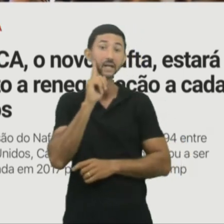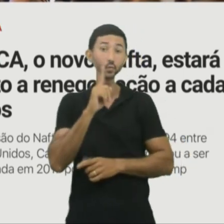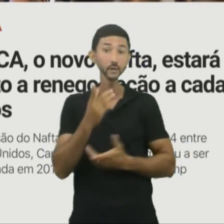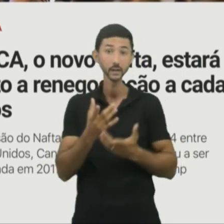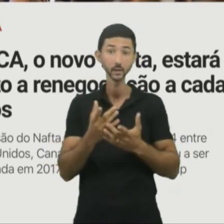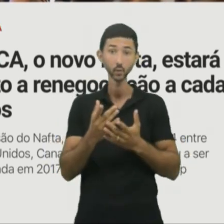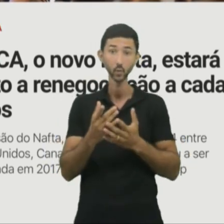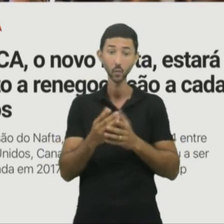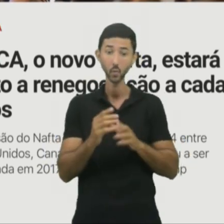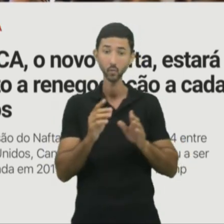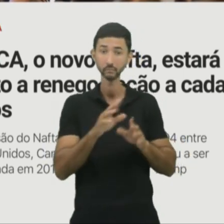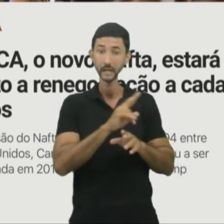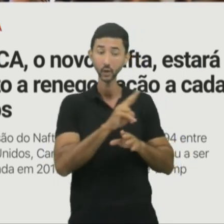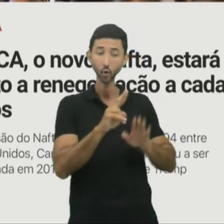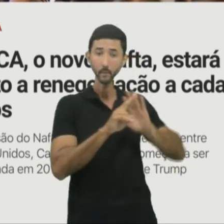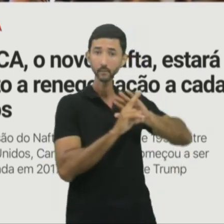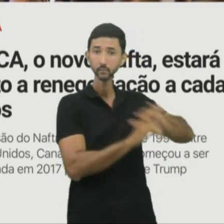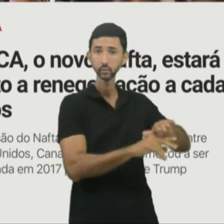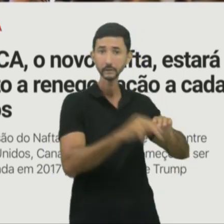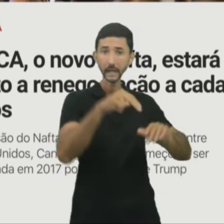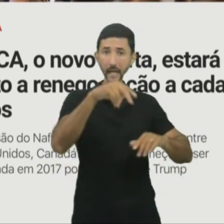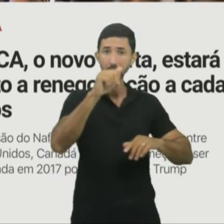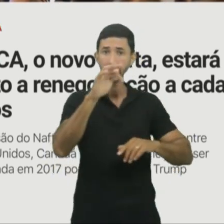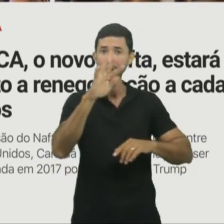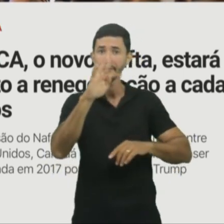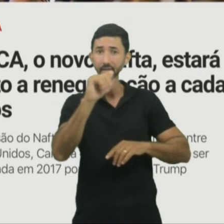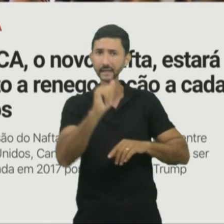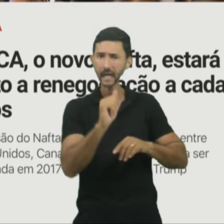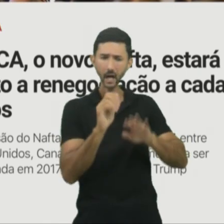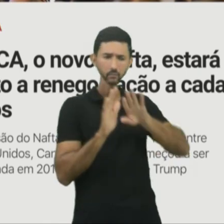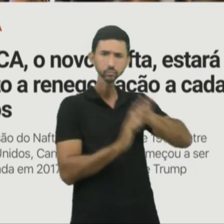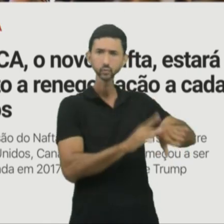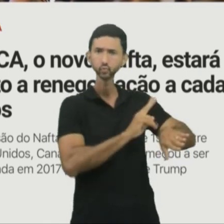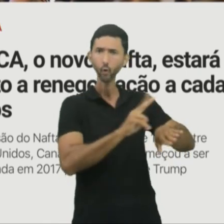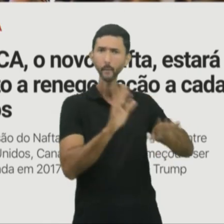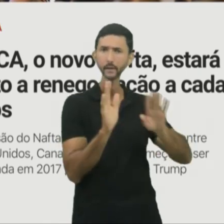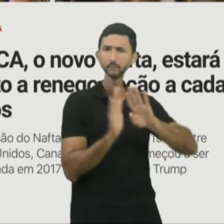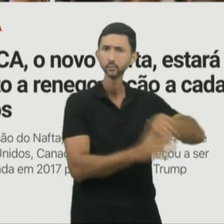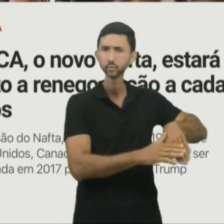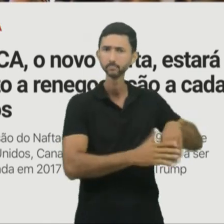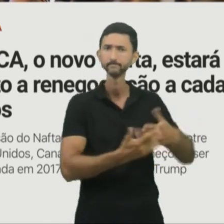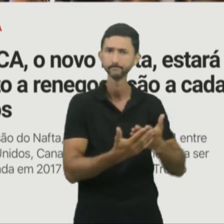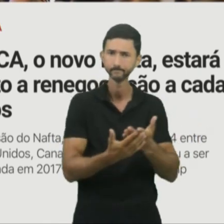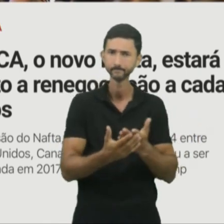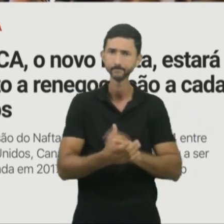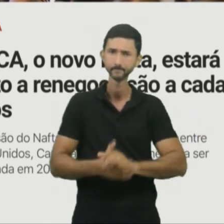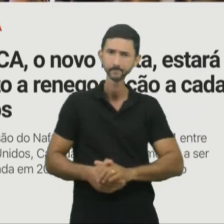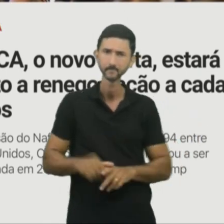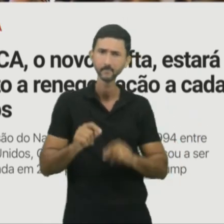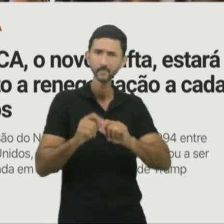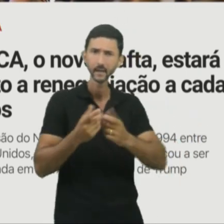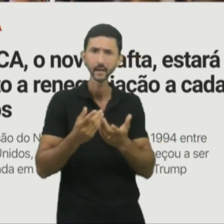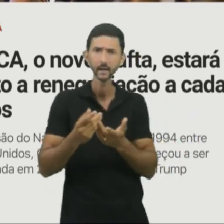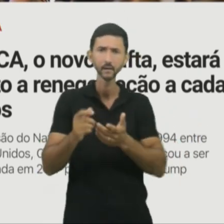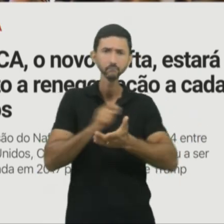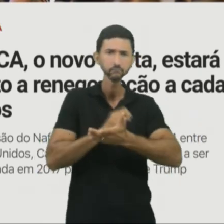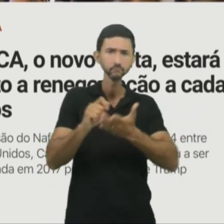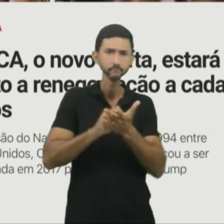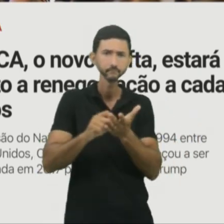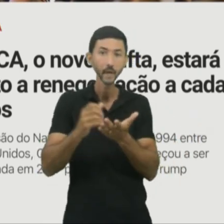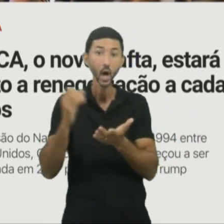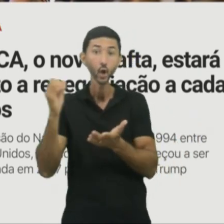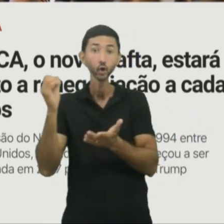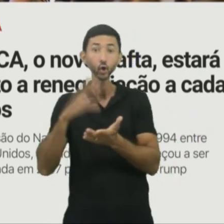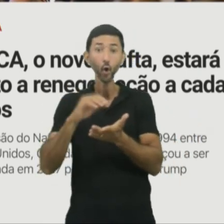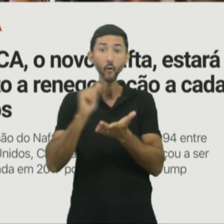o nome NAFTA. Ele não quer mais o nome NAFTA. Eles assinaram um